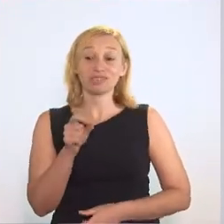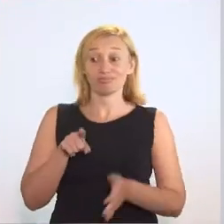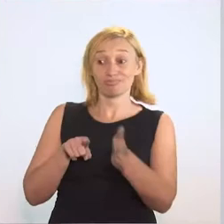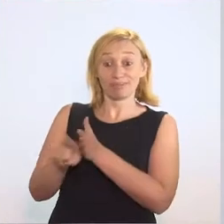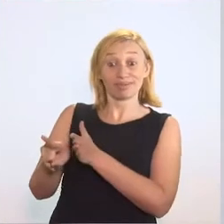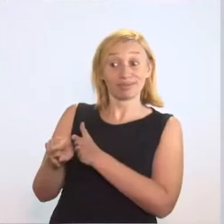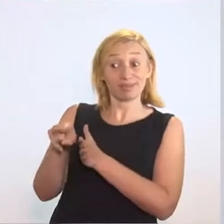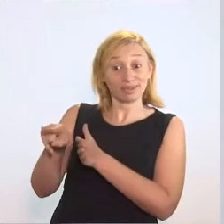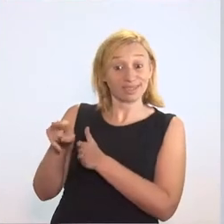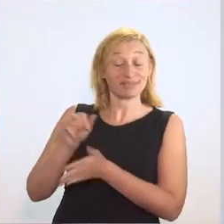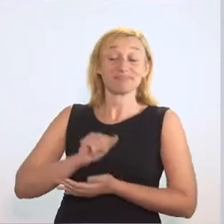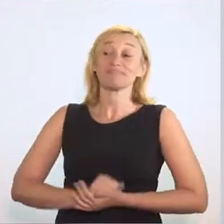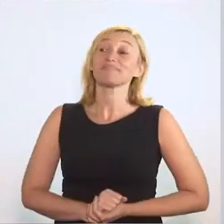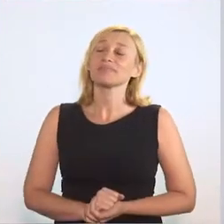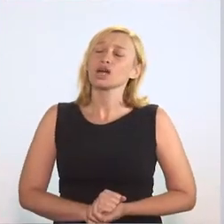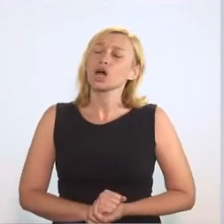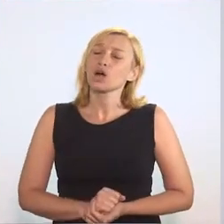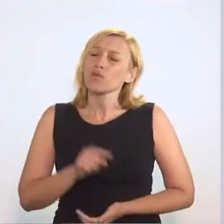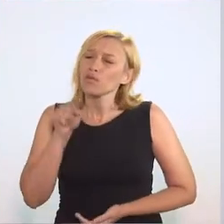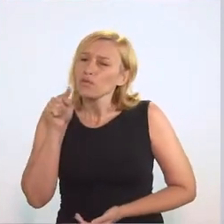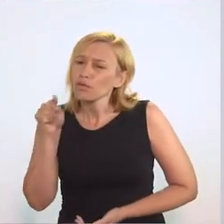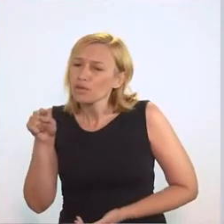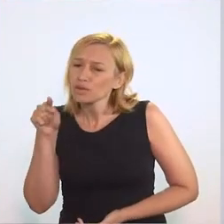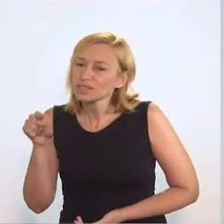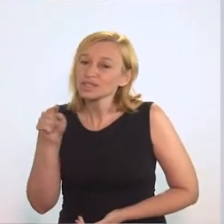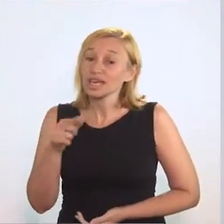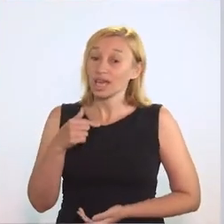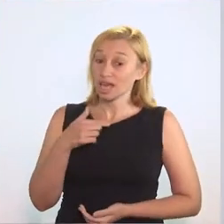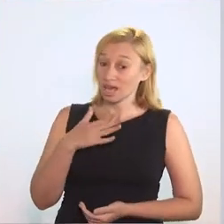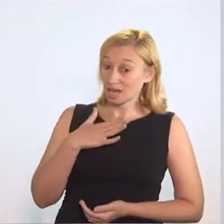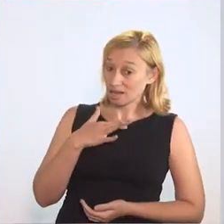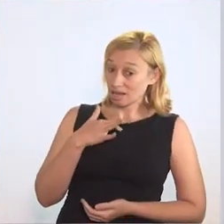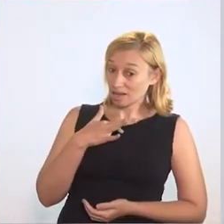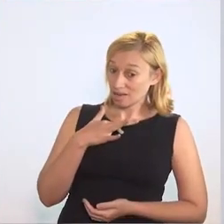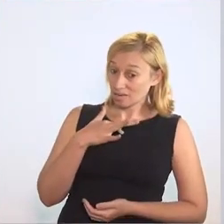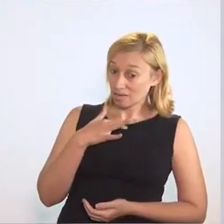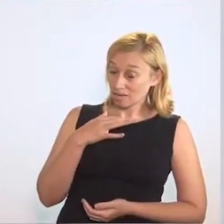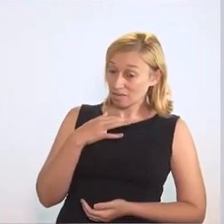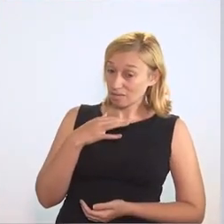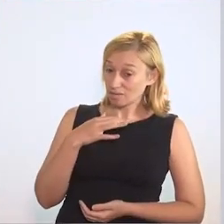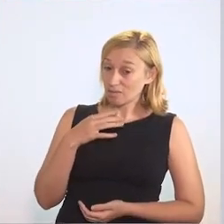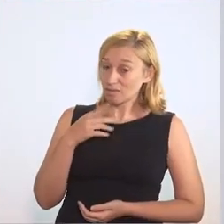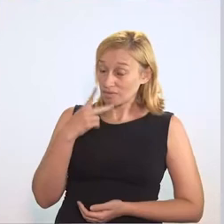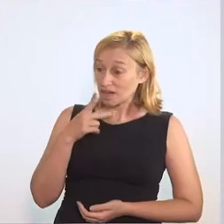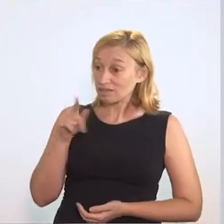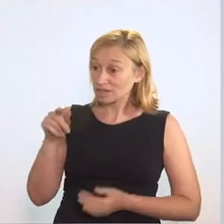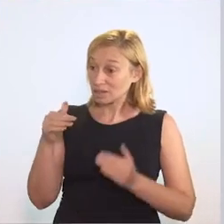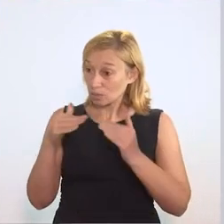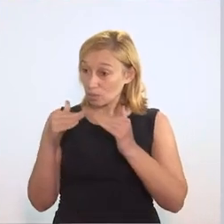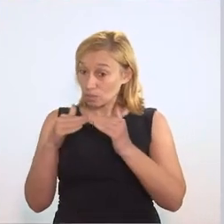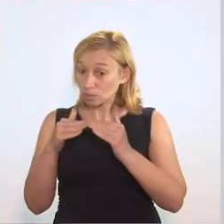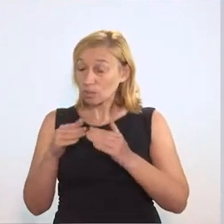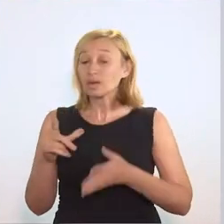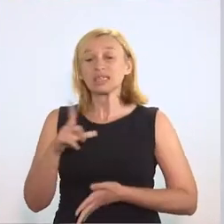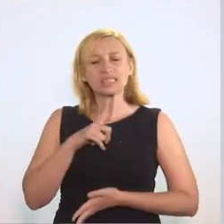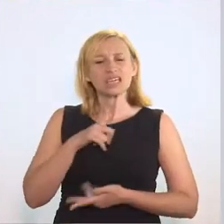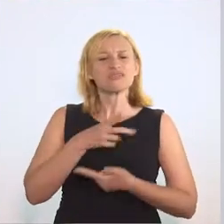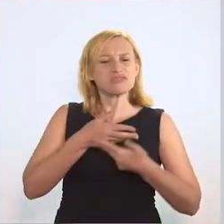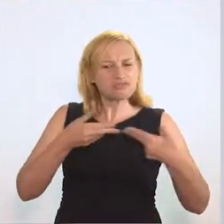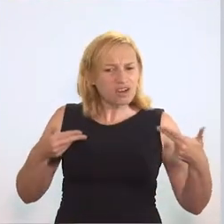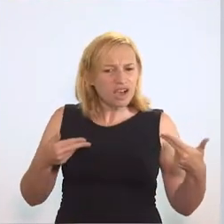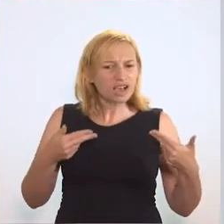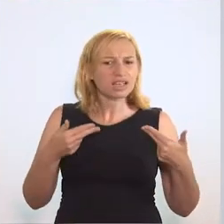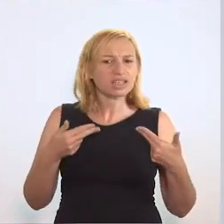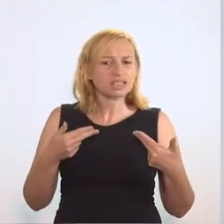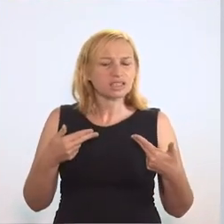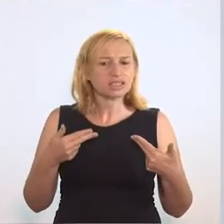Thaís, eu queria te perguntar o seguinte... Você, porque eu sugeri isso aqui, você concordou, mas